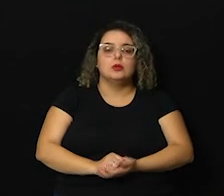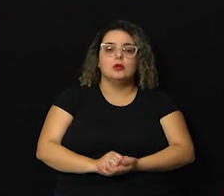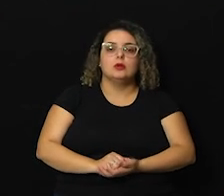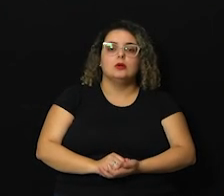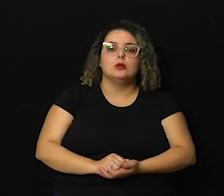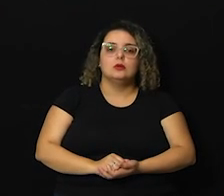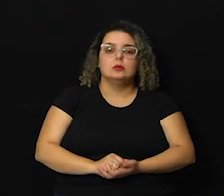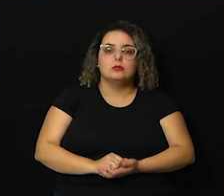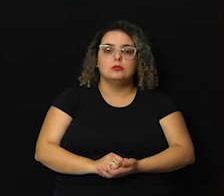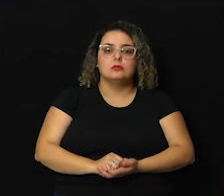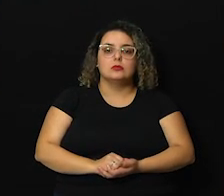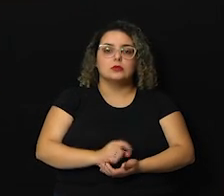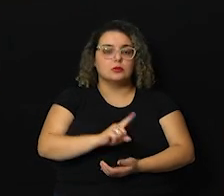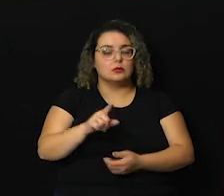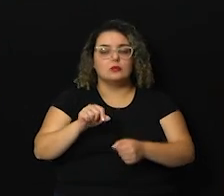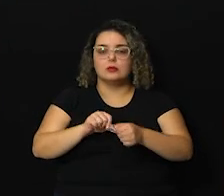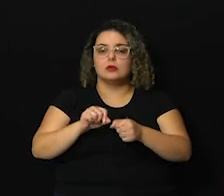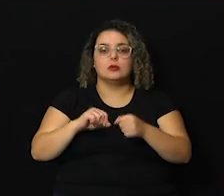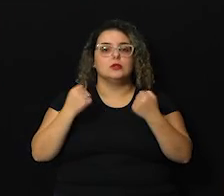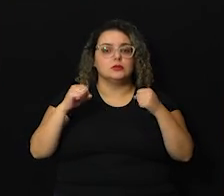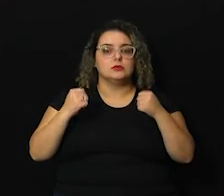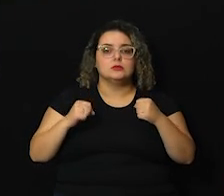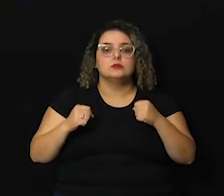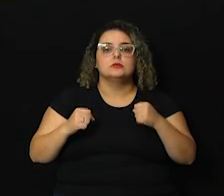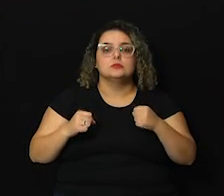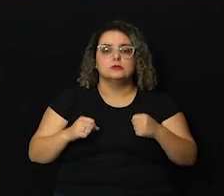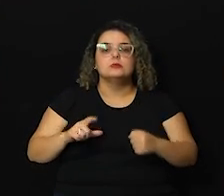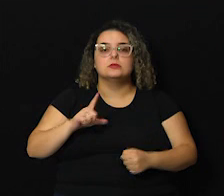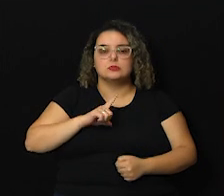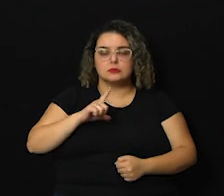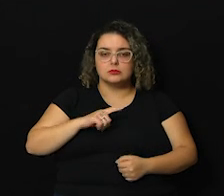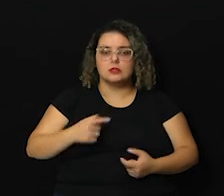tem sedentarismo, esses indivíduos têm maior risco de ter